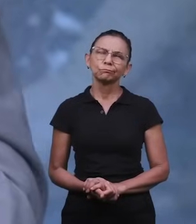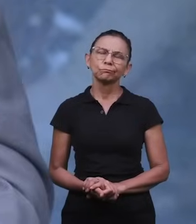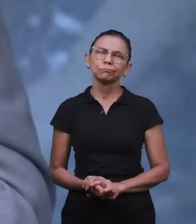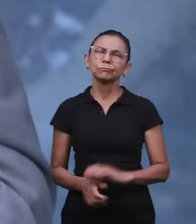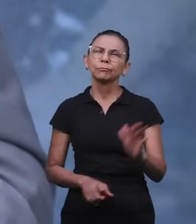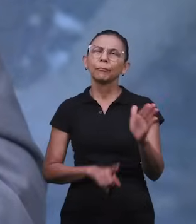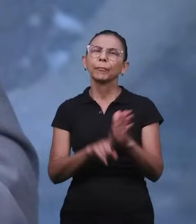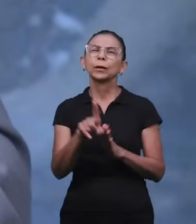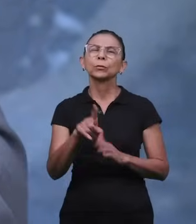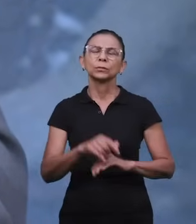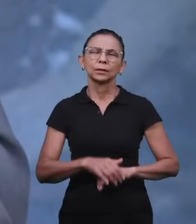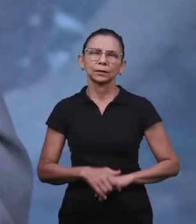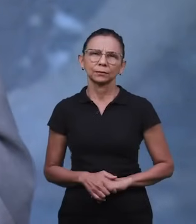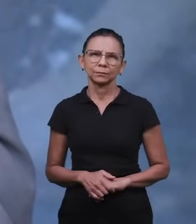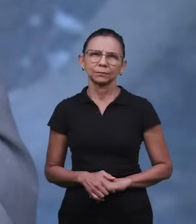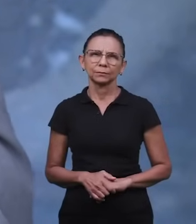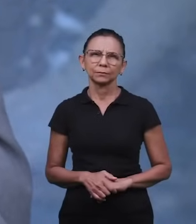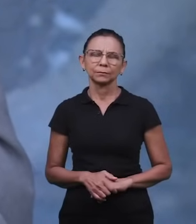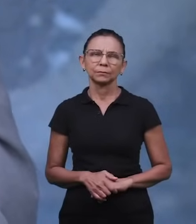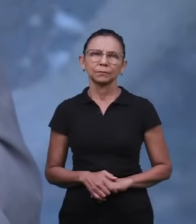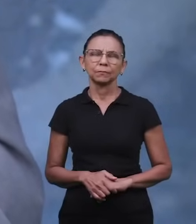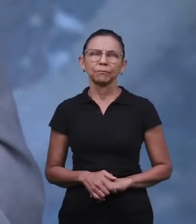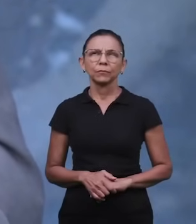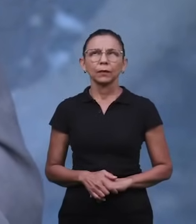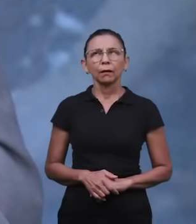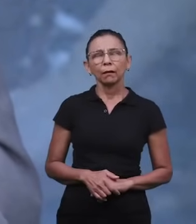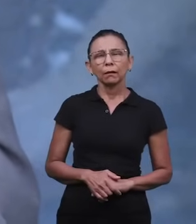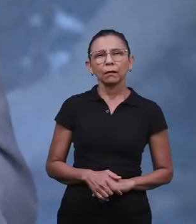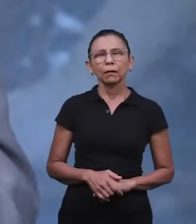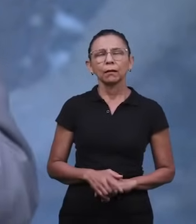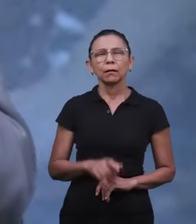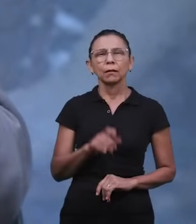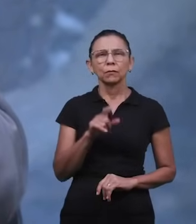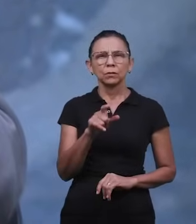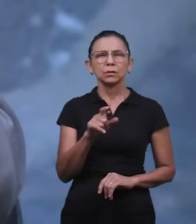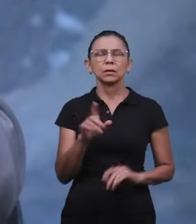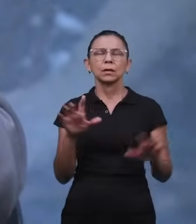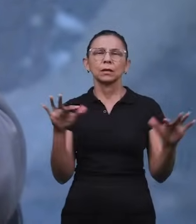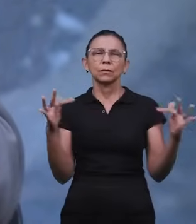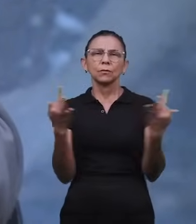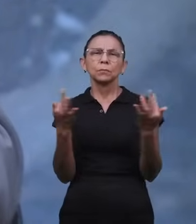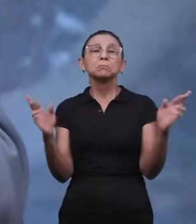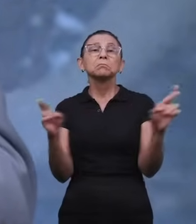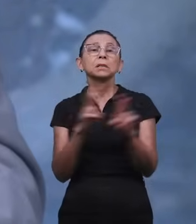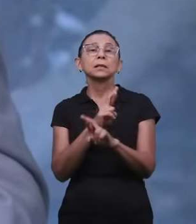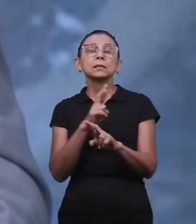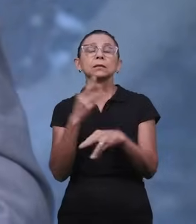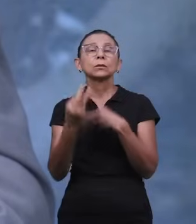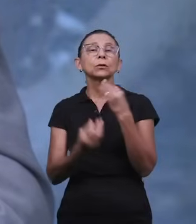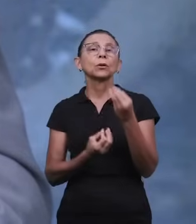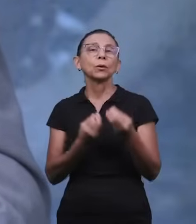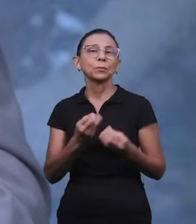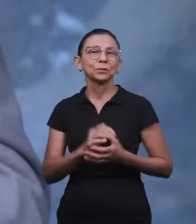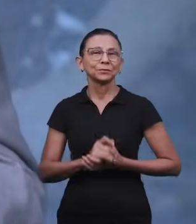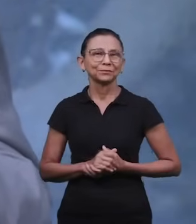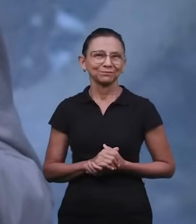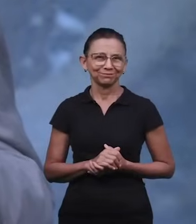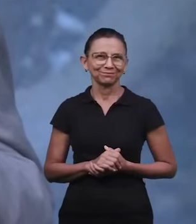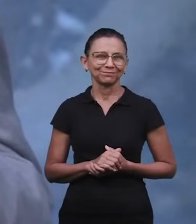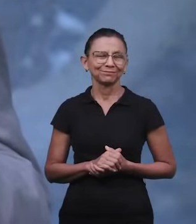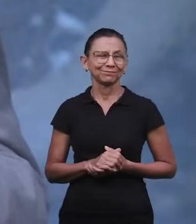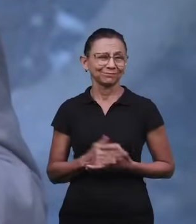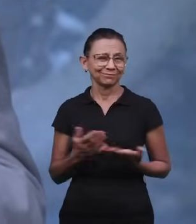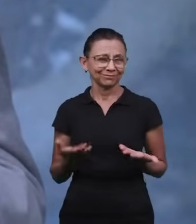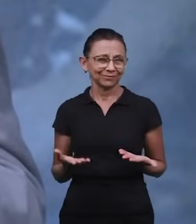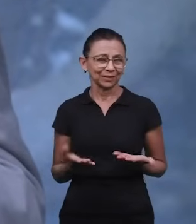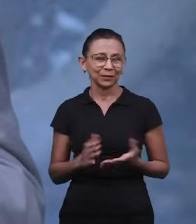Eu tenho uma pergunta para te fazer. Como é que é a sua vida em família? Você, jovem, que está assistindo essa programação, e nós estamos